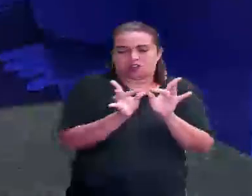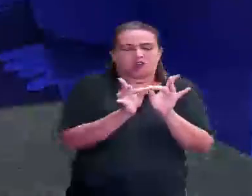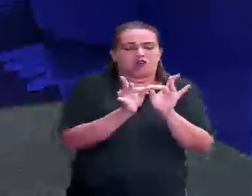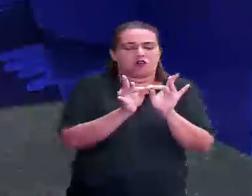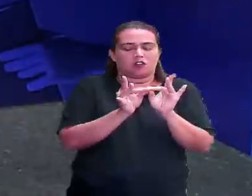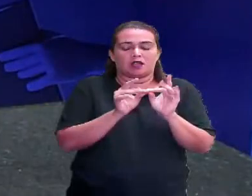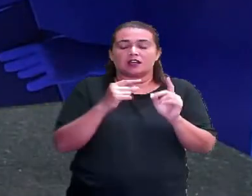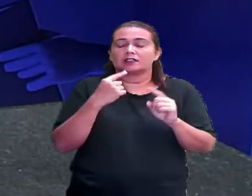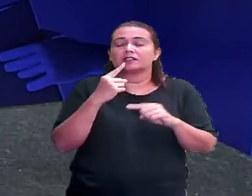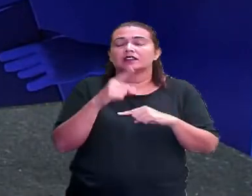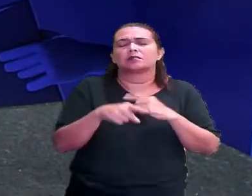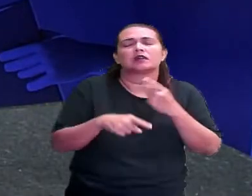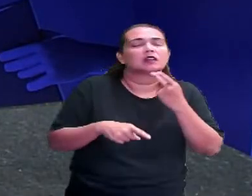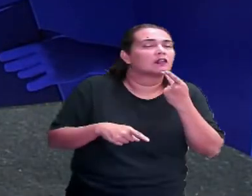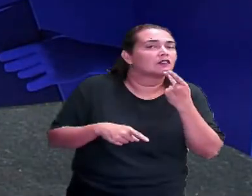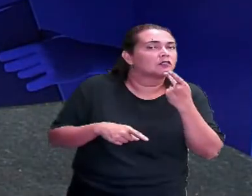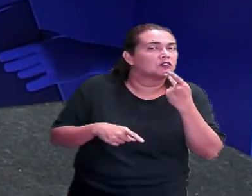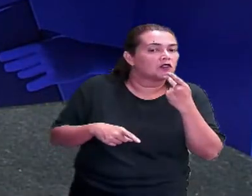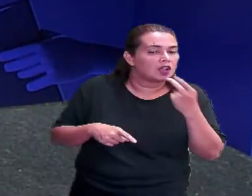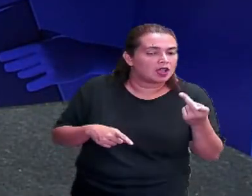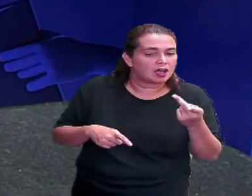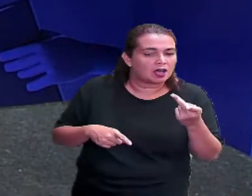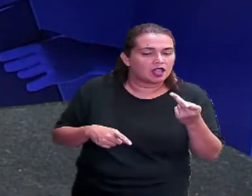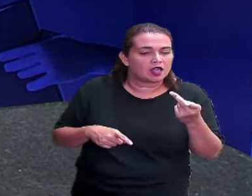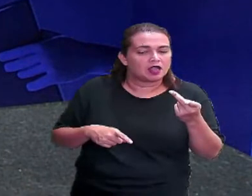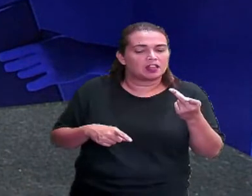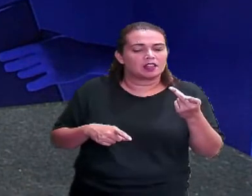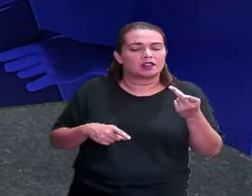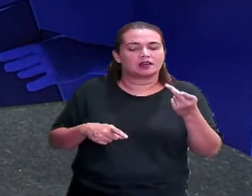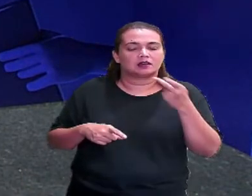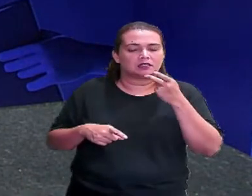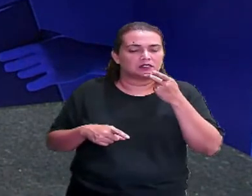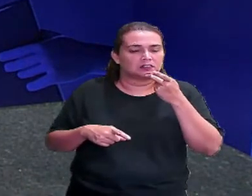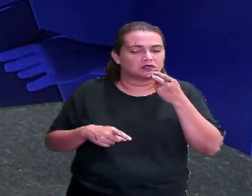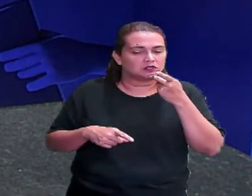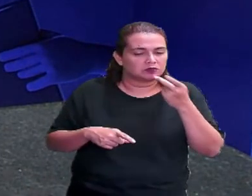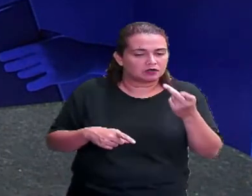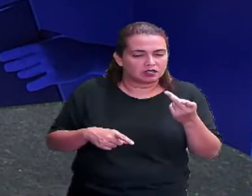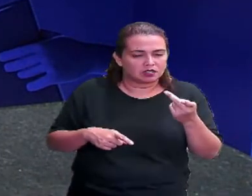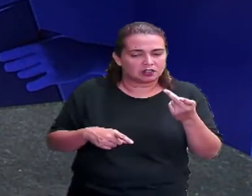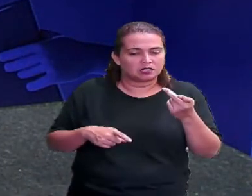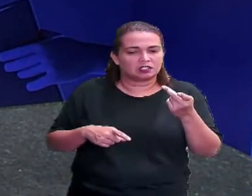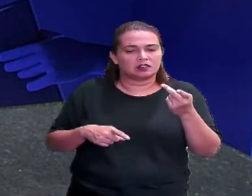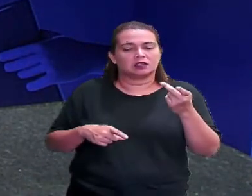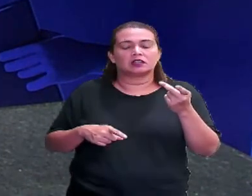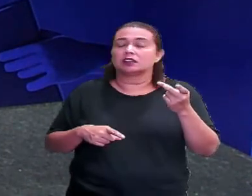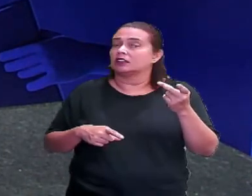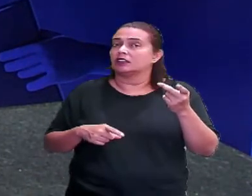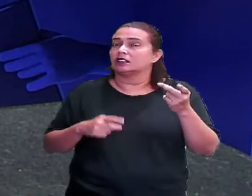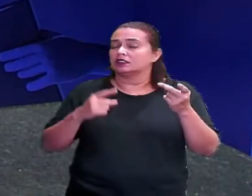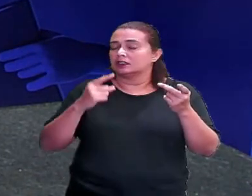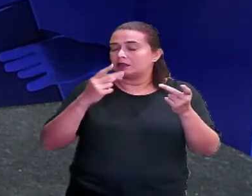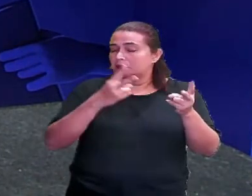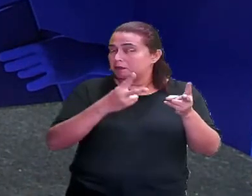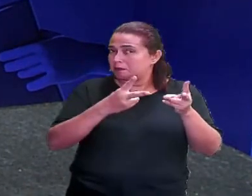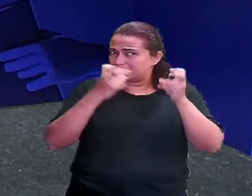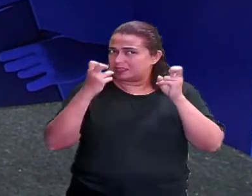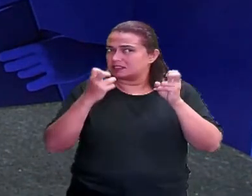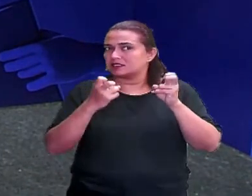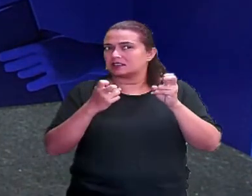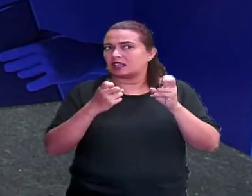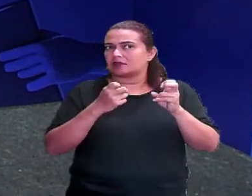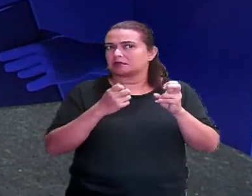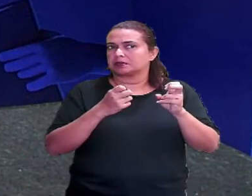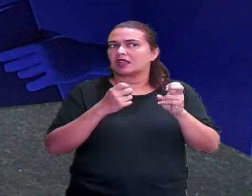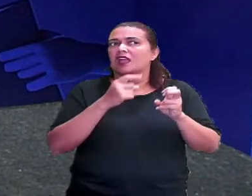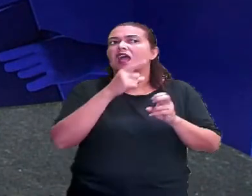que a pronúncia ela aparece de maneira muito característica. Quando você escuta,